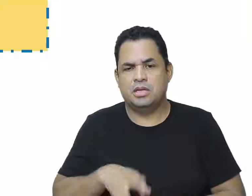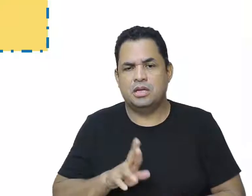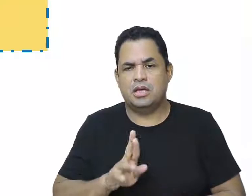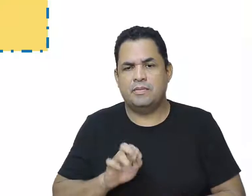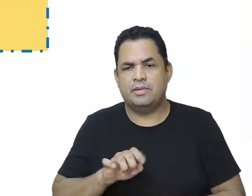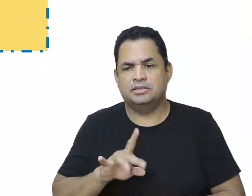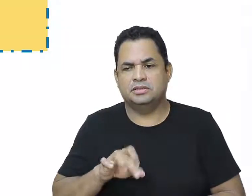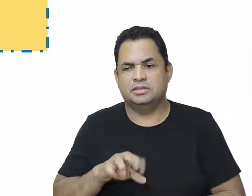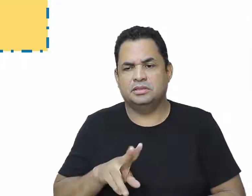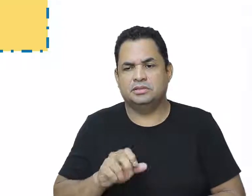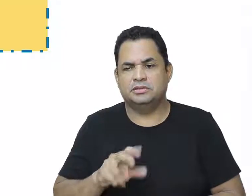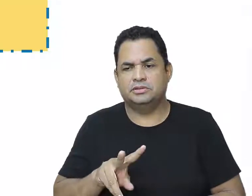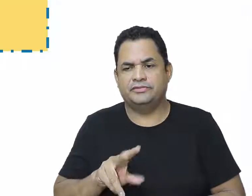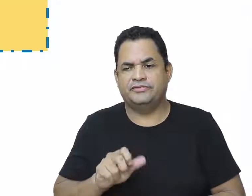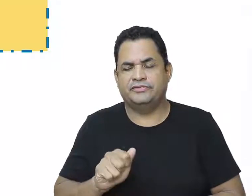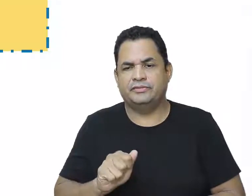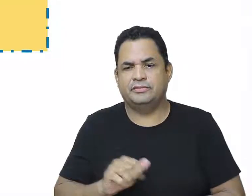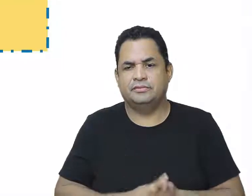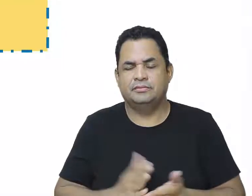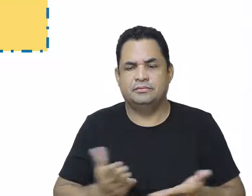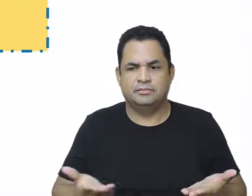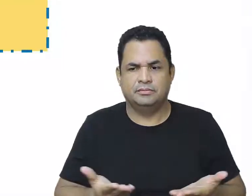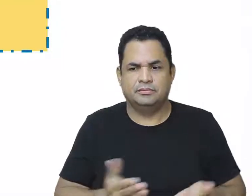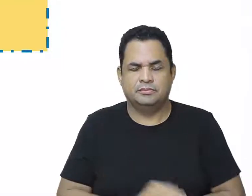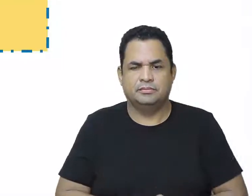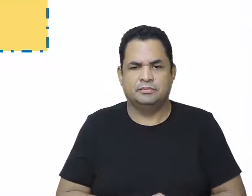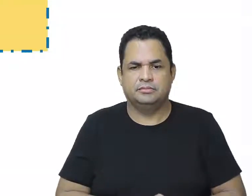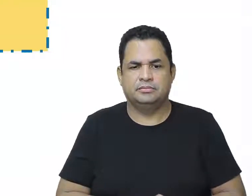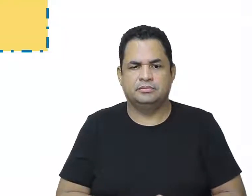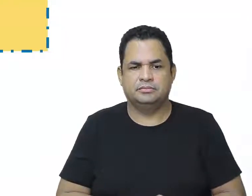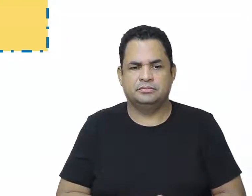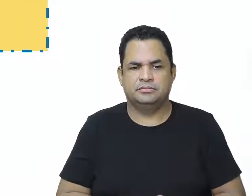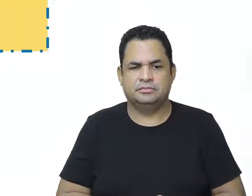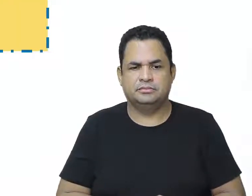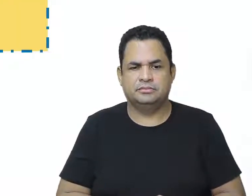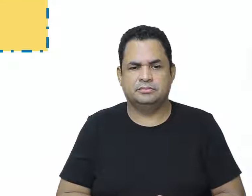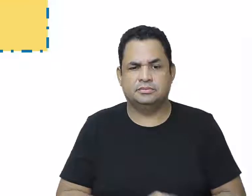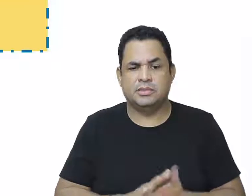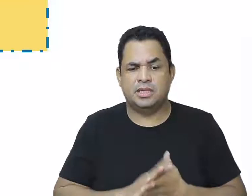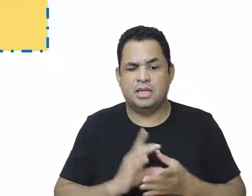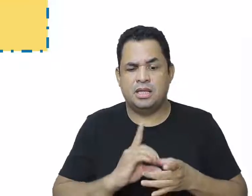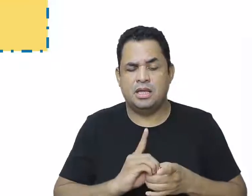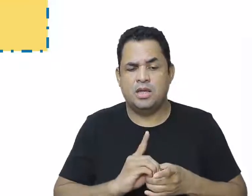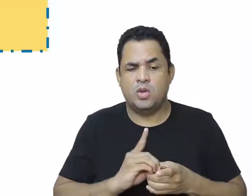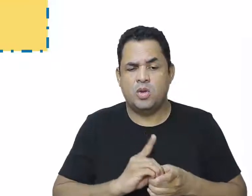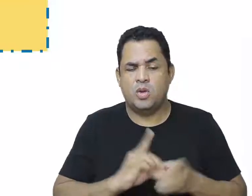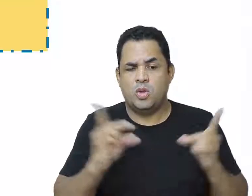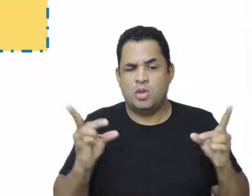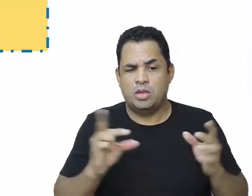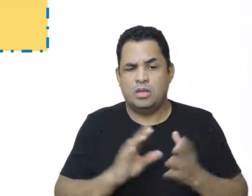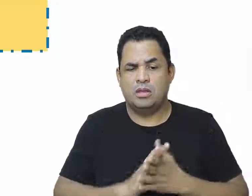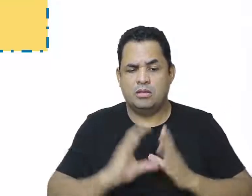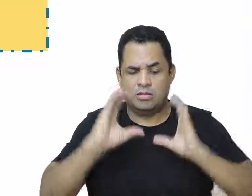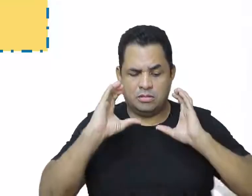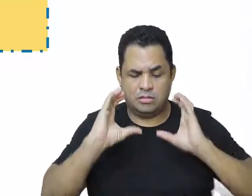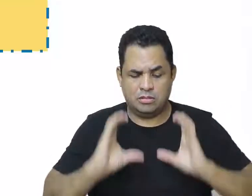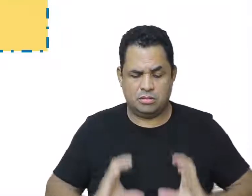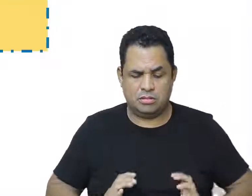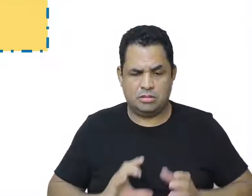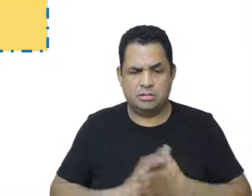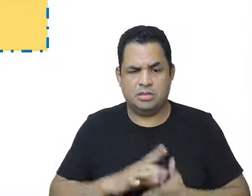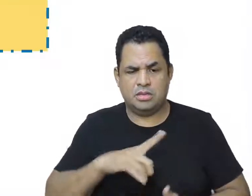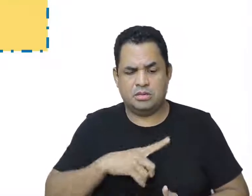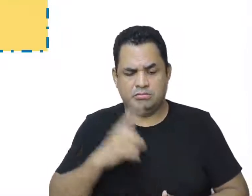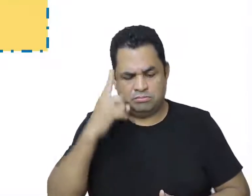representativa, certo? Fica claro aqui, pessoal, que nesse tipo de democracia, o cidadão ele tem a